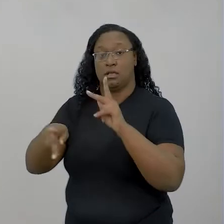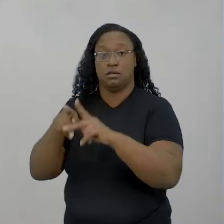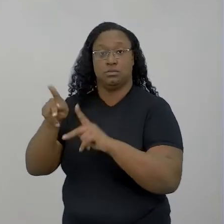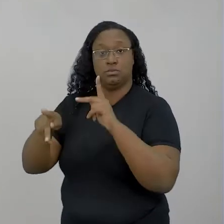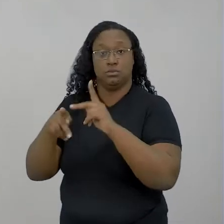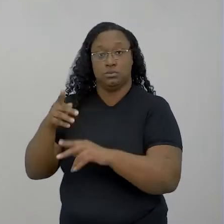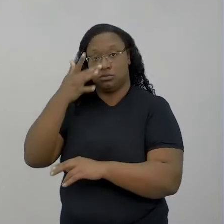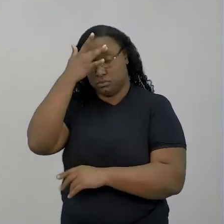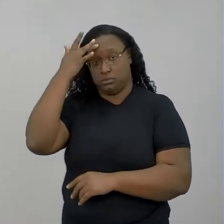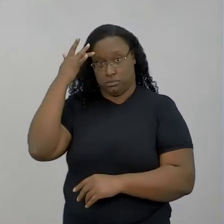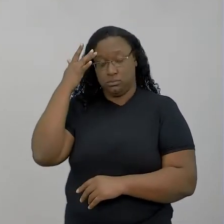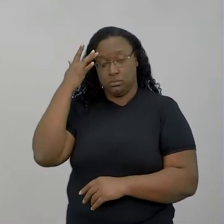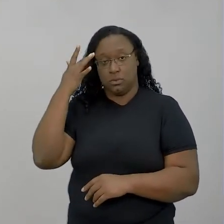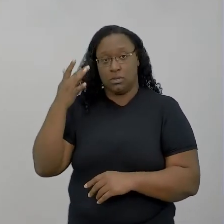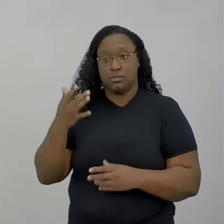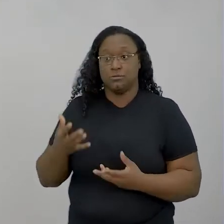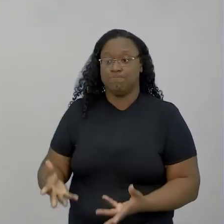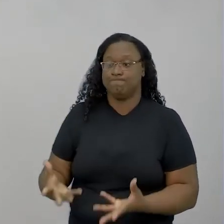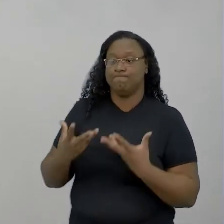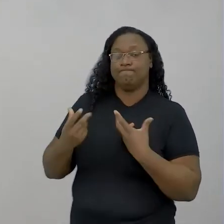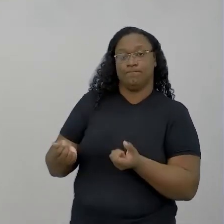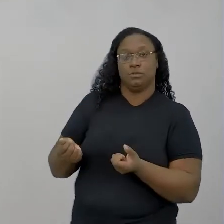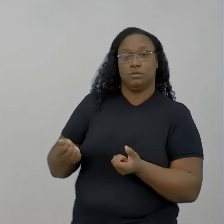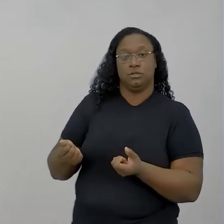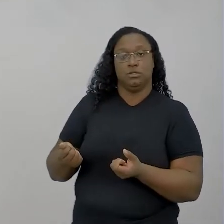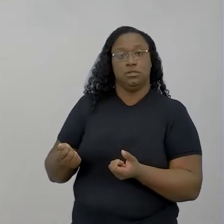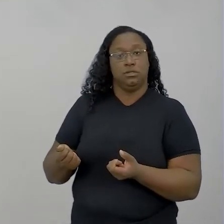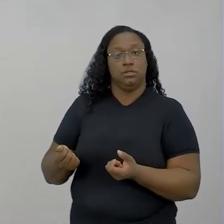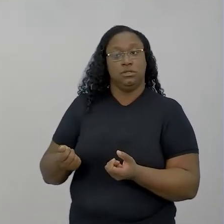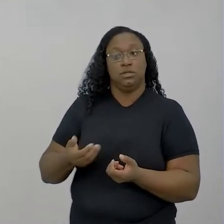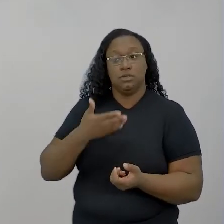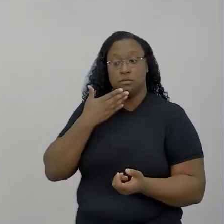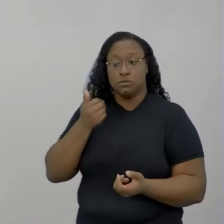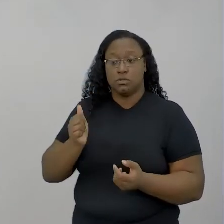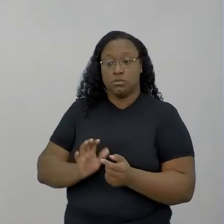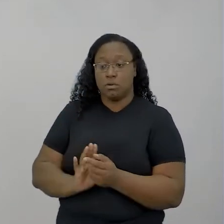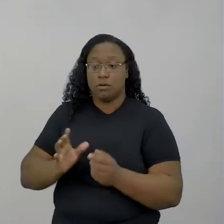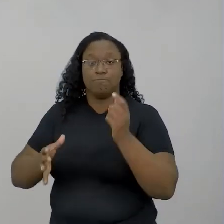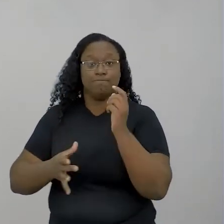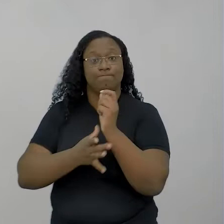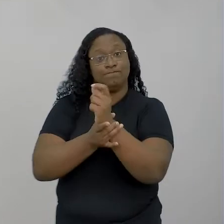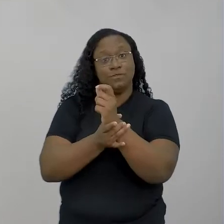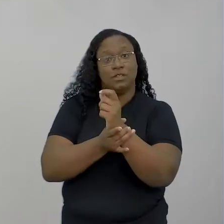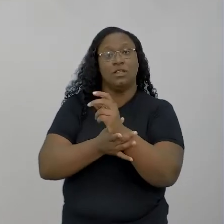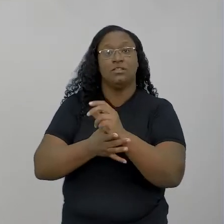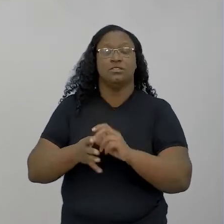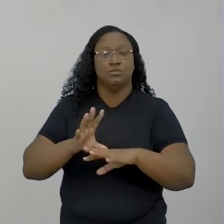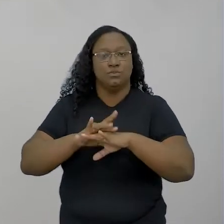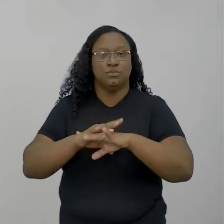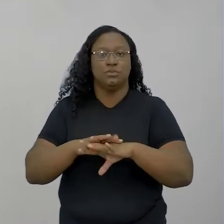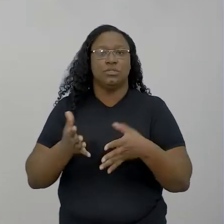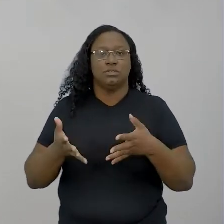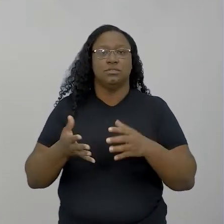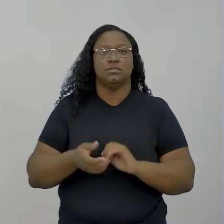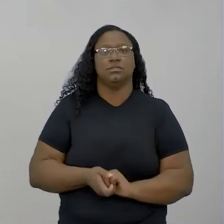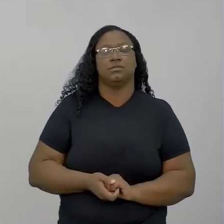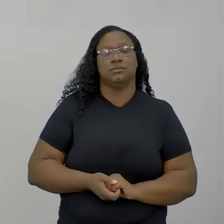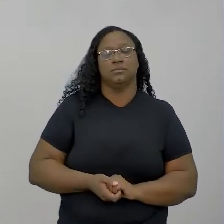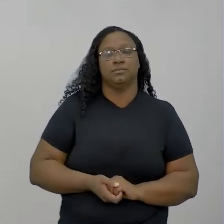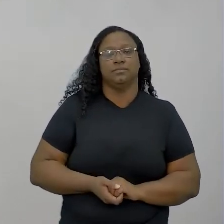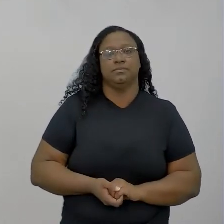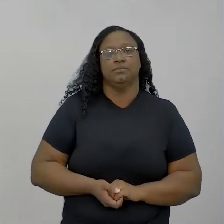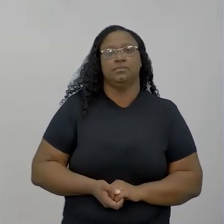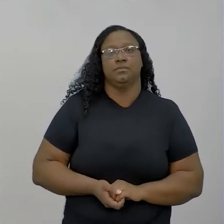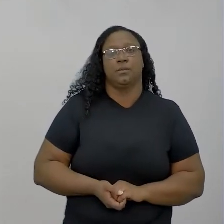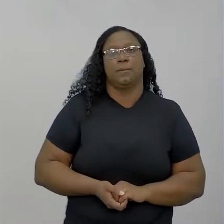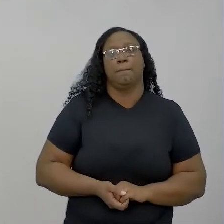de conseguir, então, se prevenir desses tipos de doenças, né? Por exemplo, relacionadas ao saneamento básico